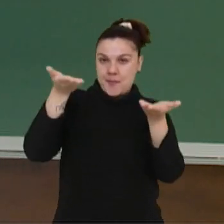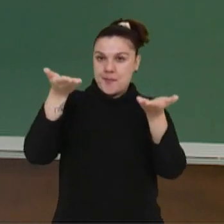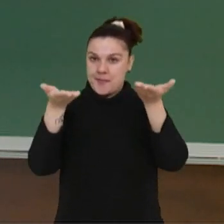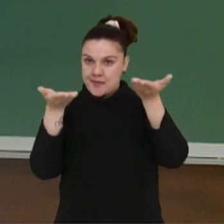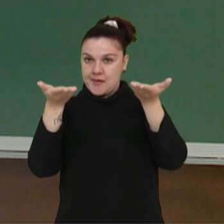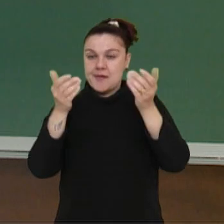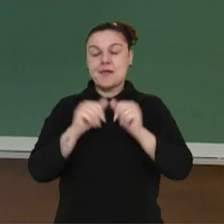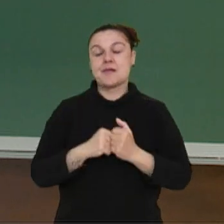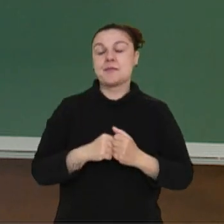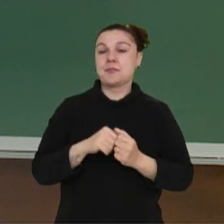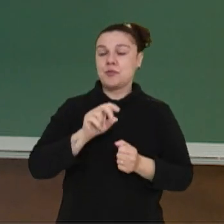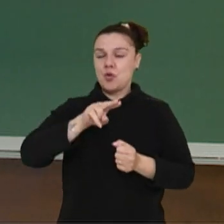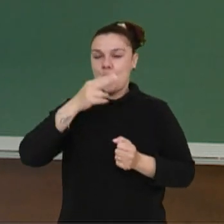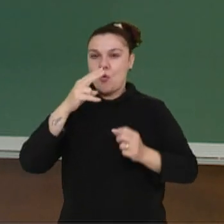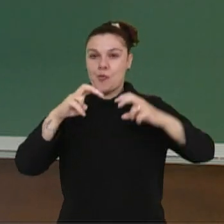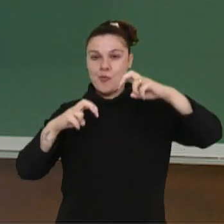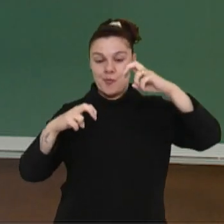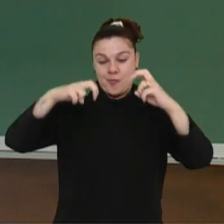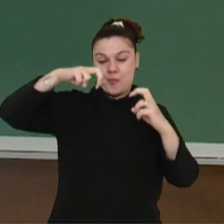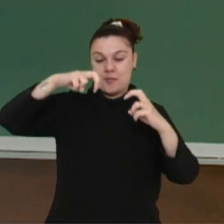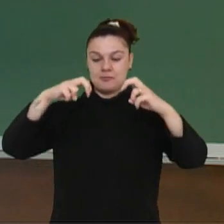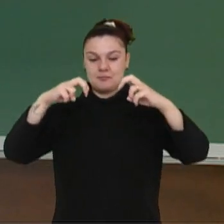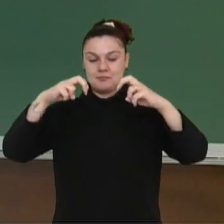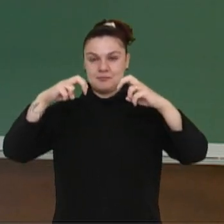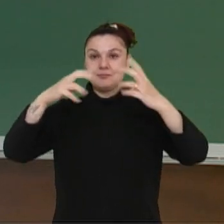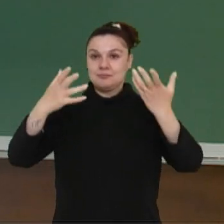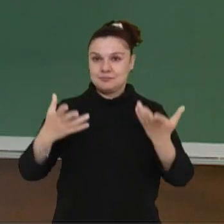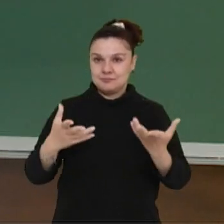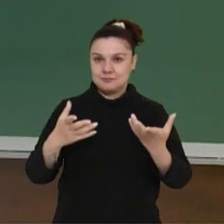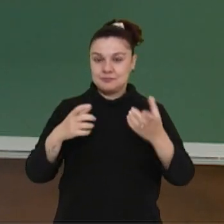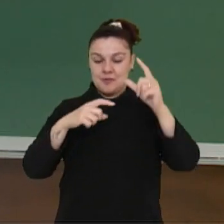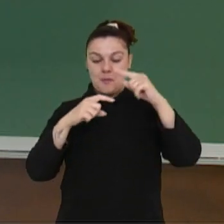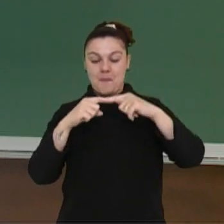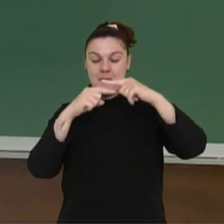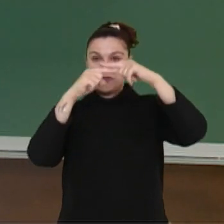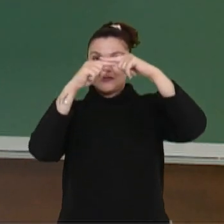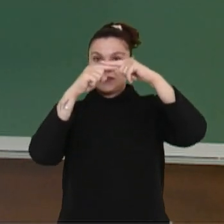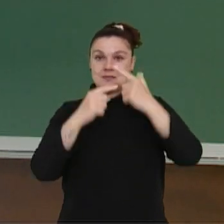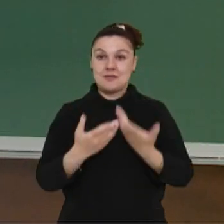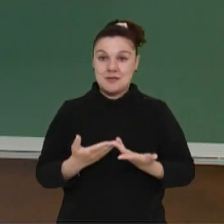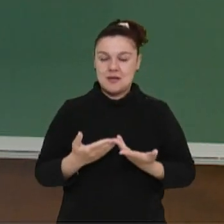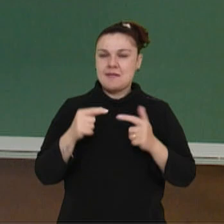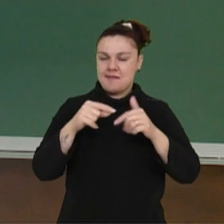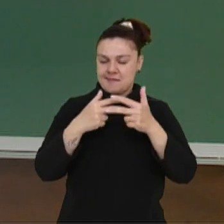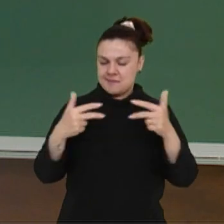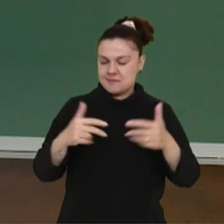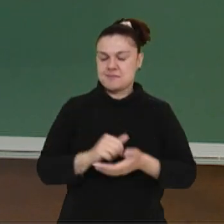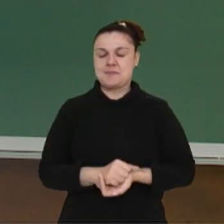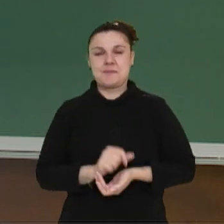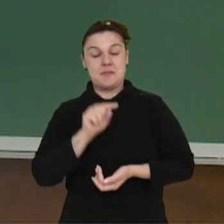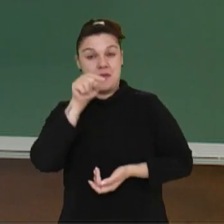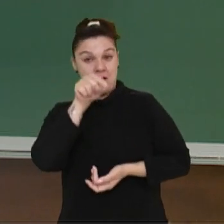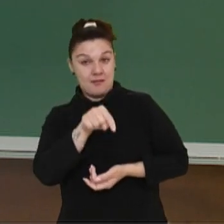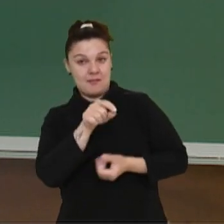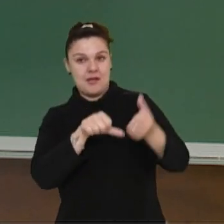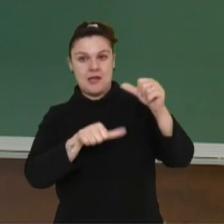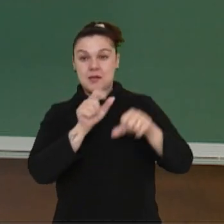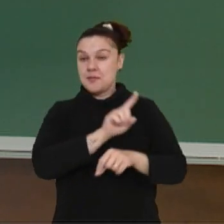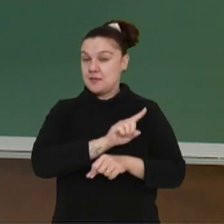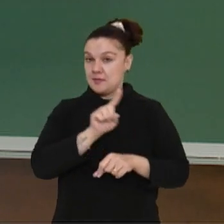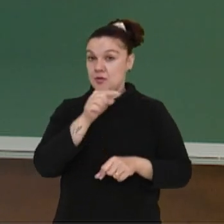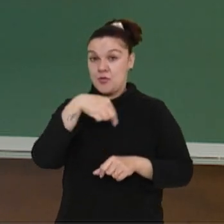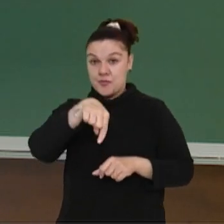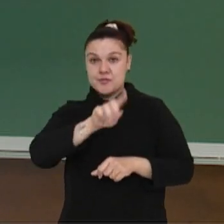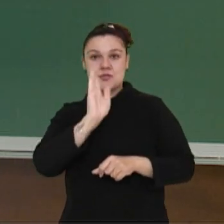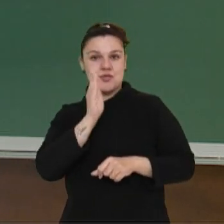peso bem paradinhos, a gangorra do parquinho bem parada, pecinhas empilhadas, né? Esse tipo de coisa. Aqui na química, vocês